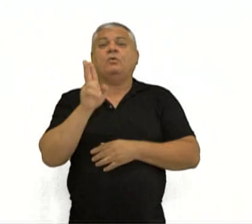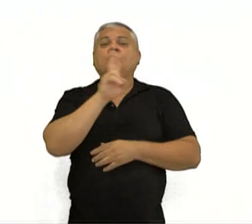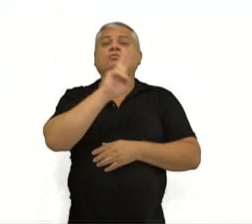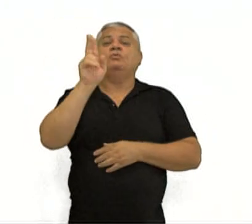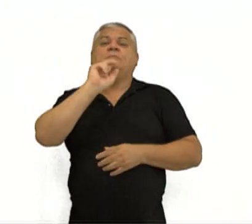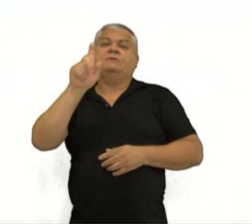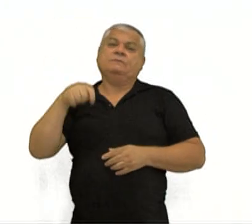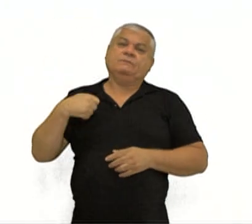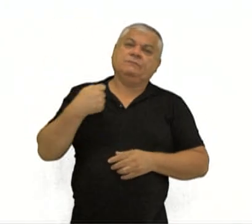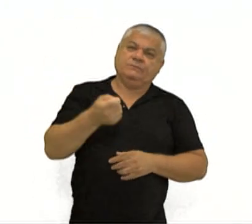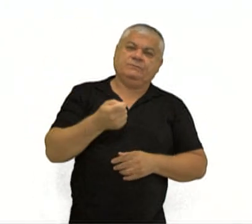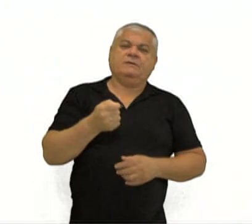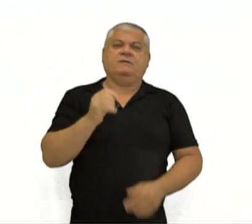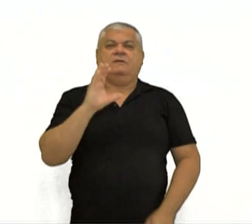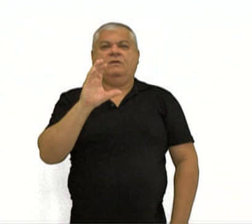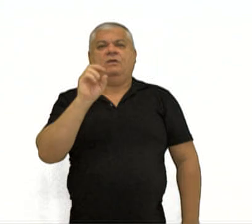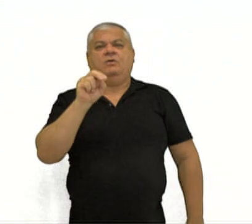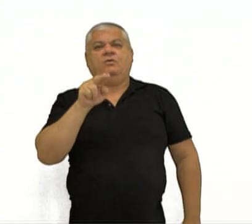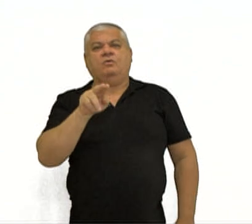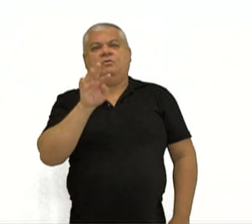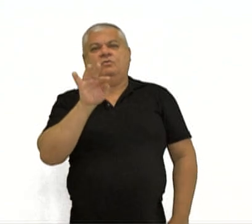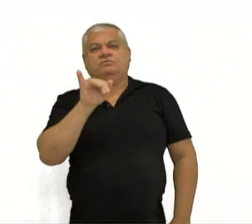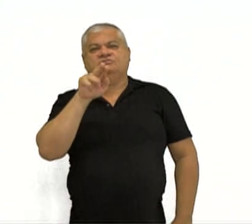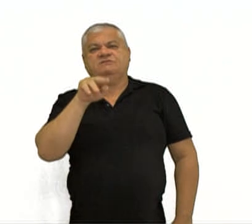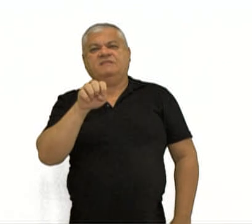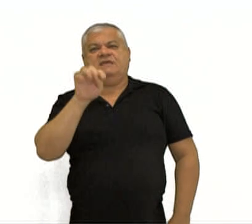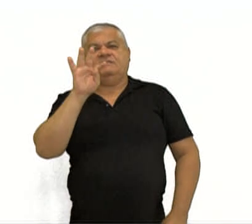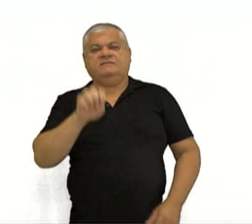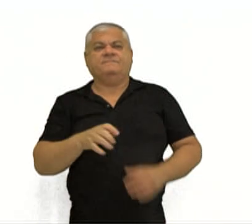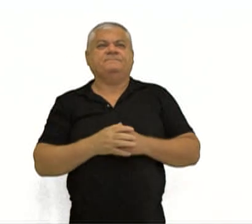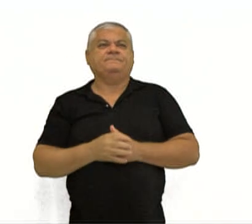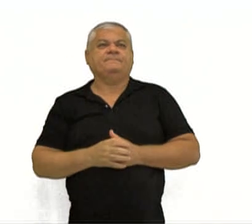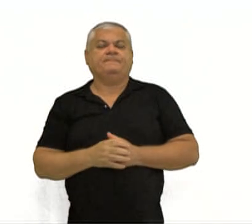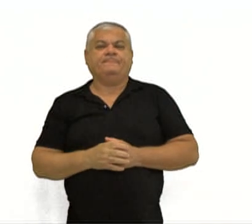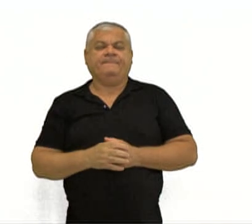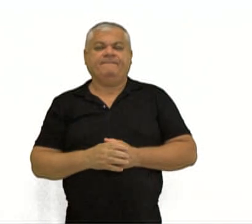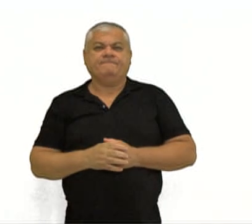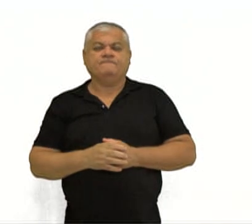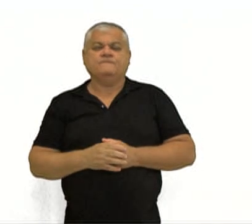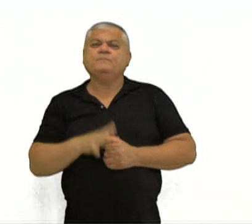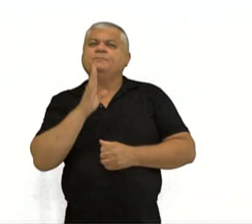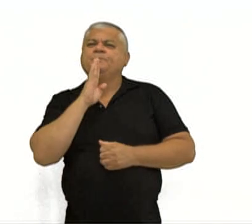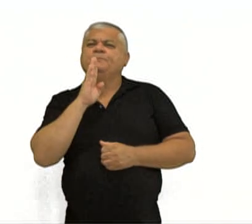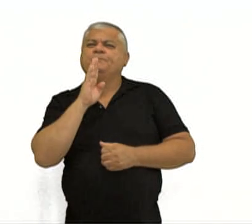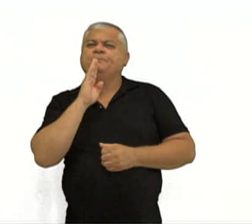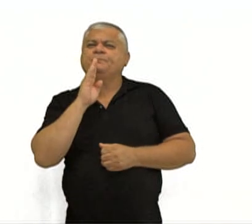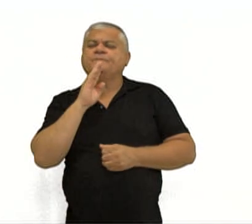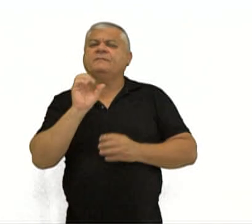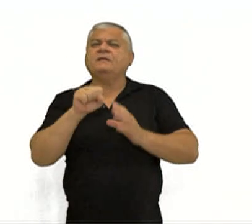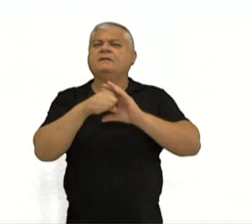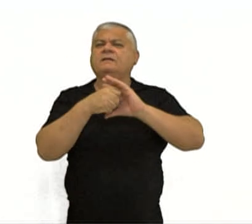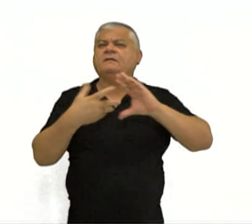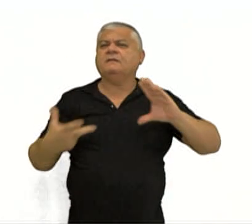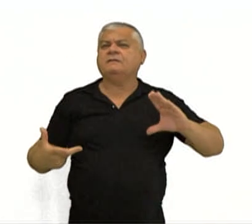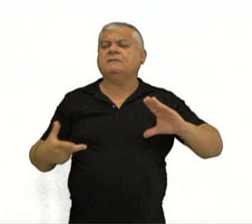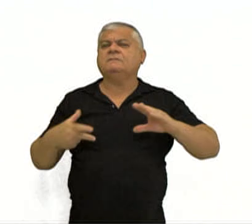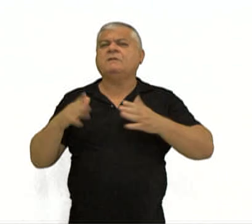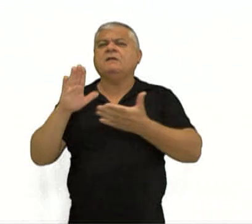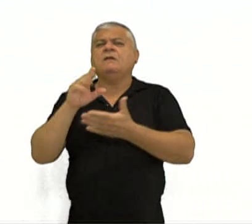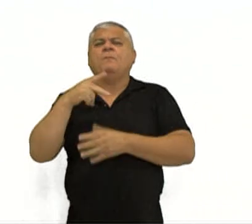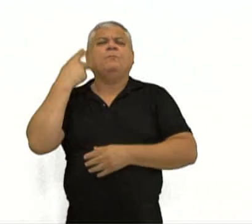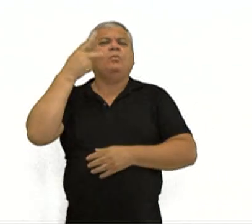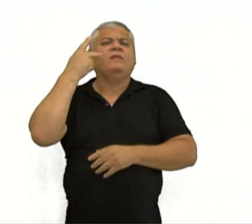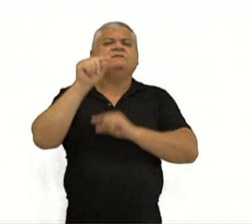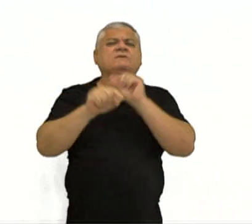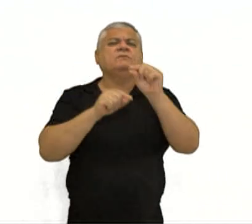de cada um deles é esse que nós estamos vendo aqui. E aí, conhecendo um pouquinho das características da divisão política. O que é a